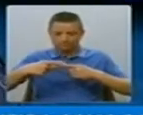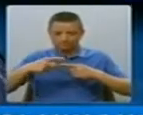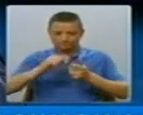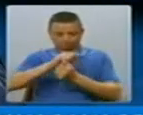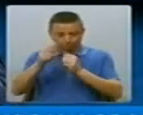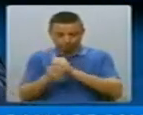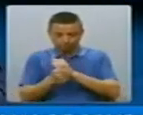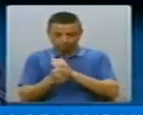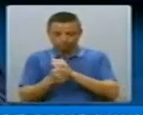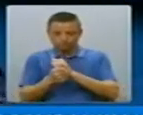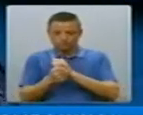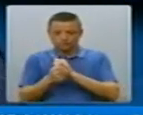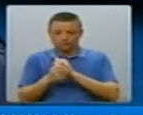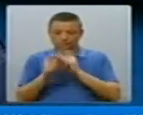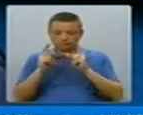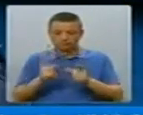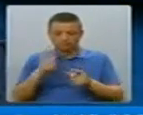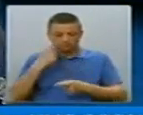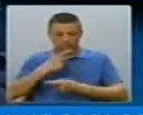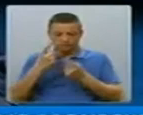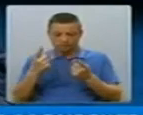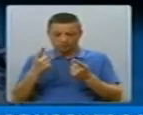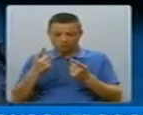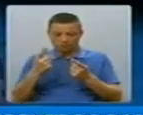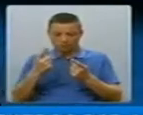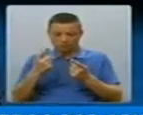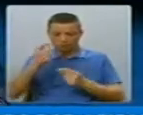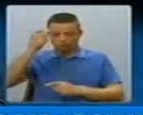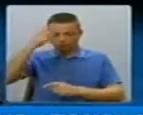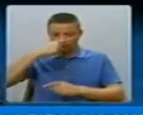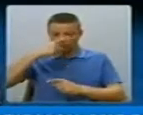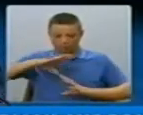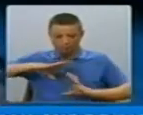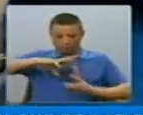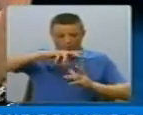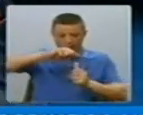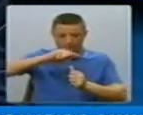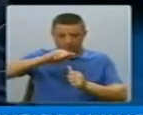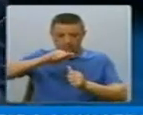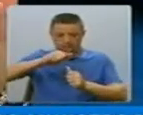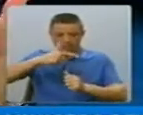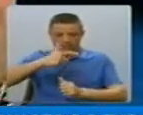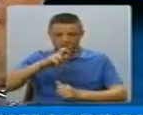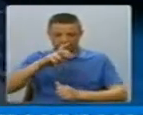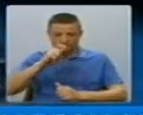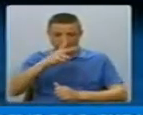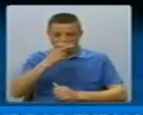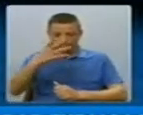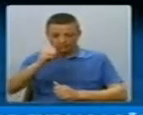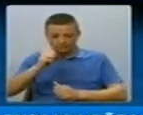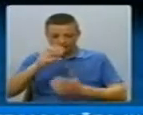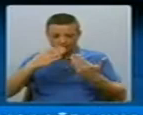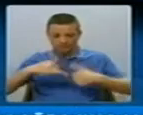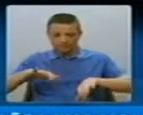precisamente naquele momento-chave da história do universo em que as trevas são derrotadas pela luz. Autenticamente, parece